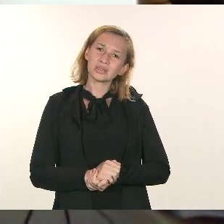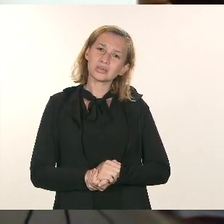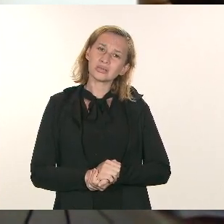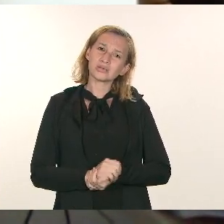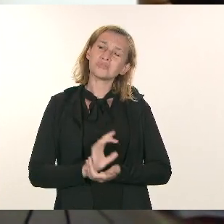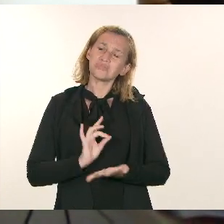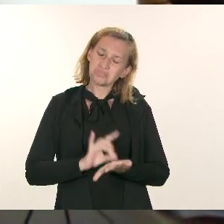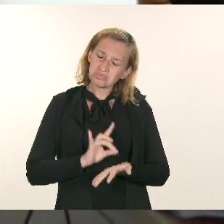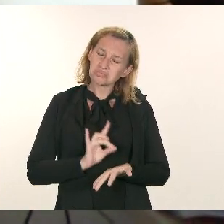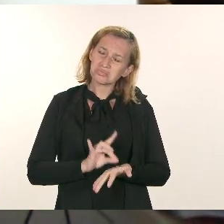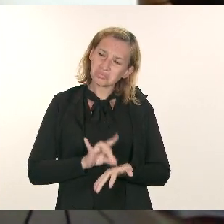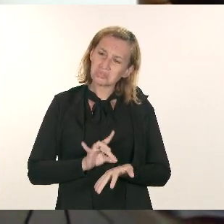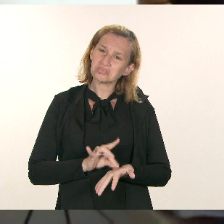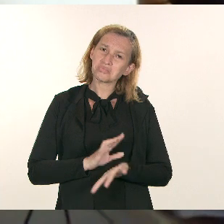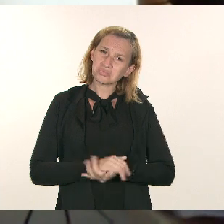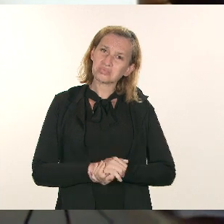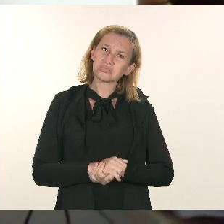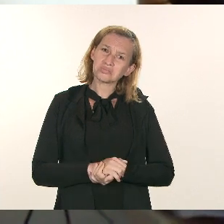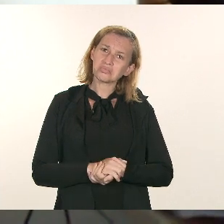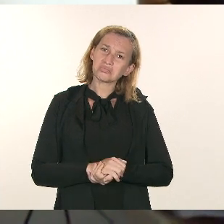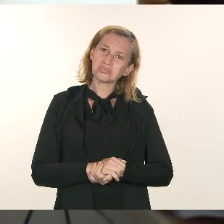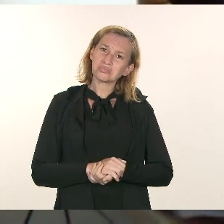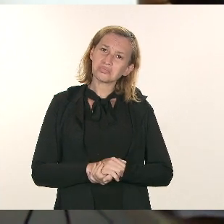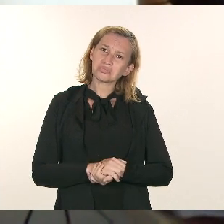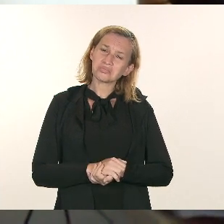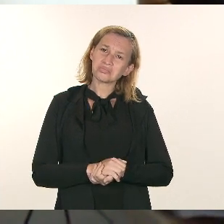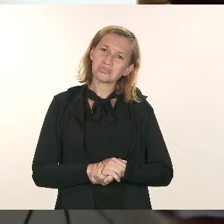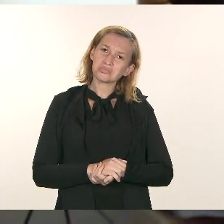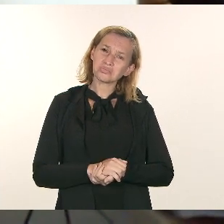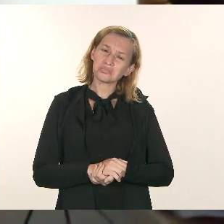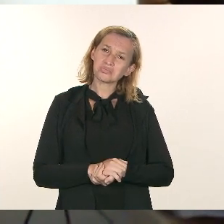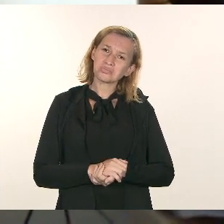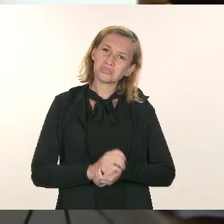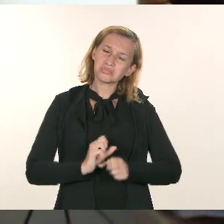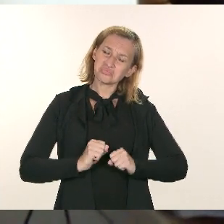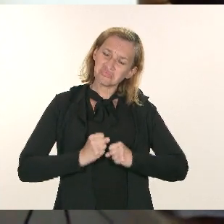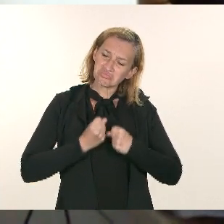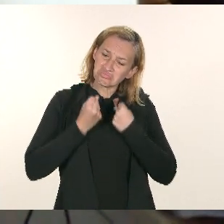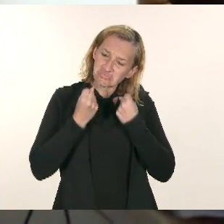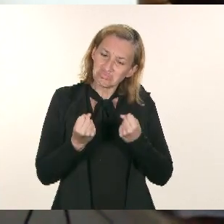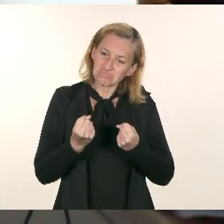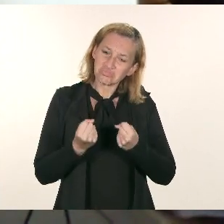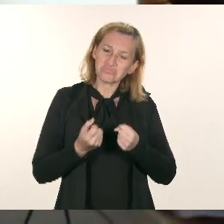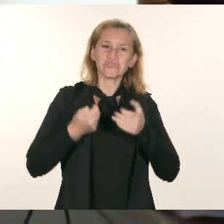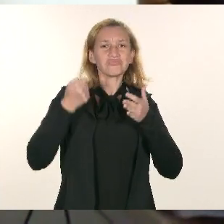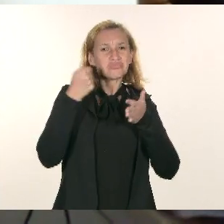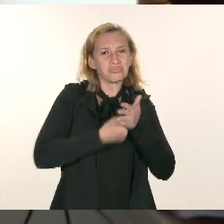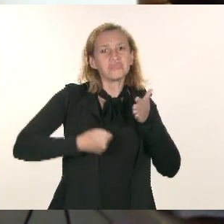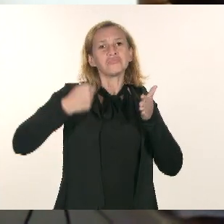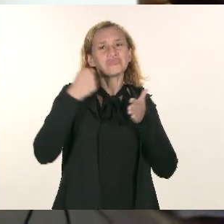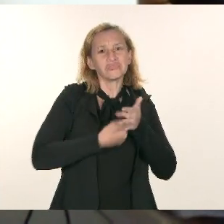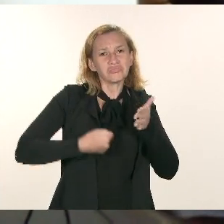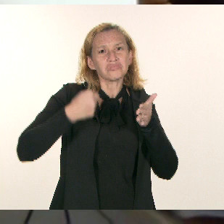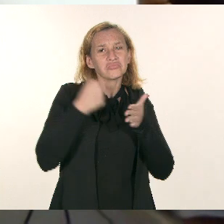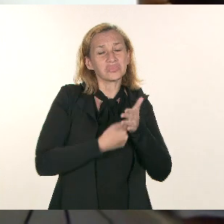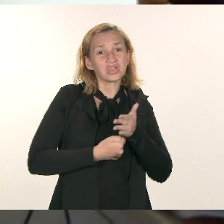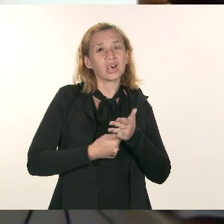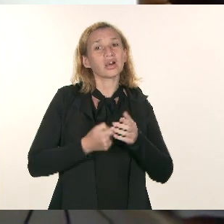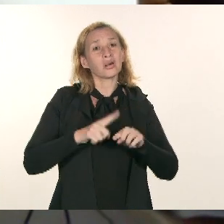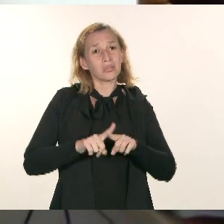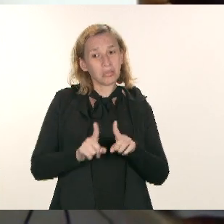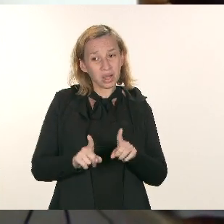realmente a gente tem que resistir, a gente tem que lutar, mas há um